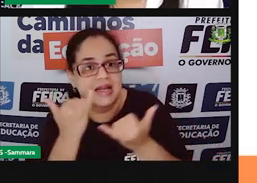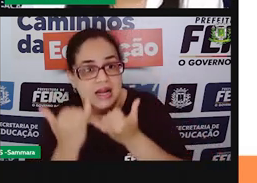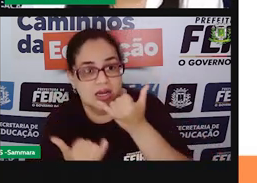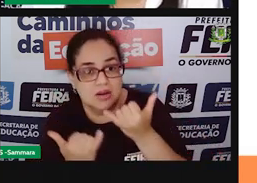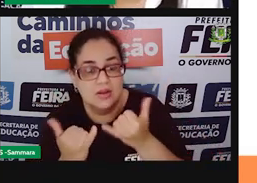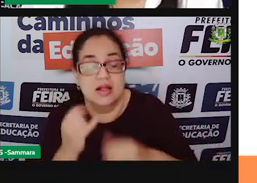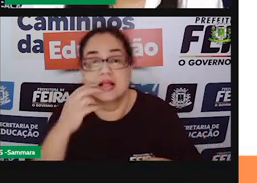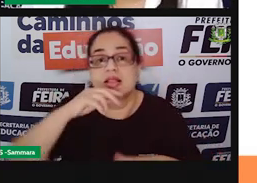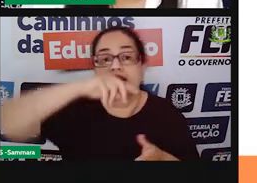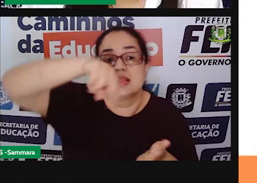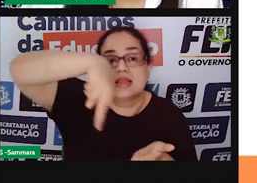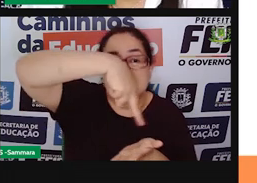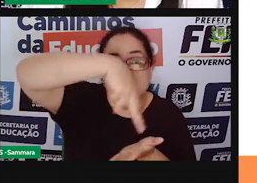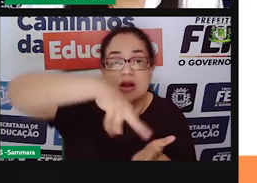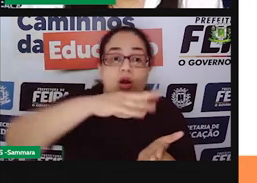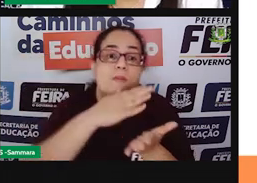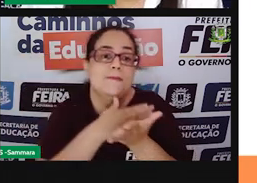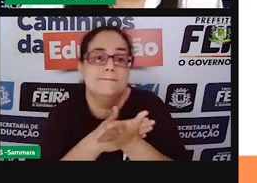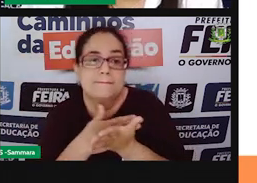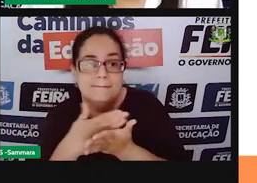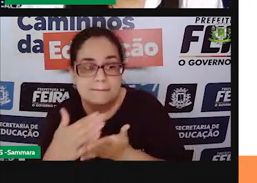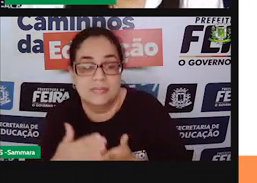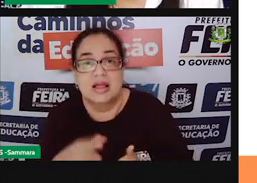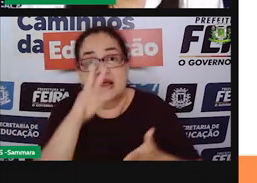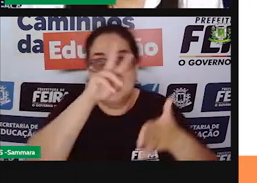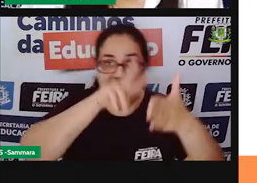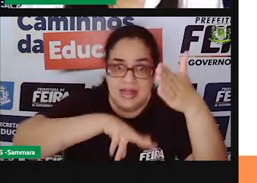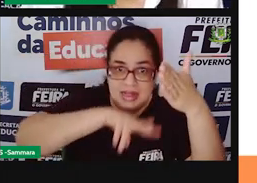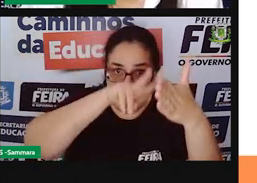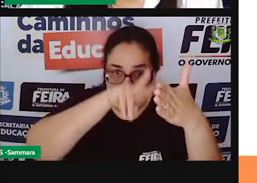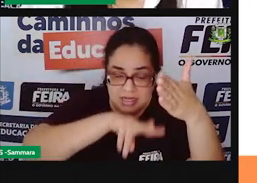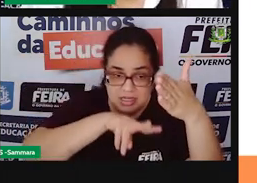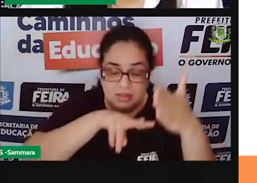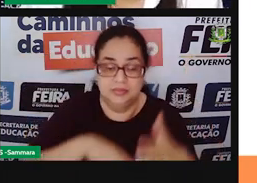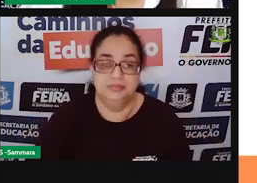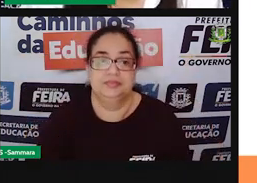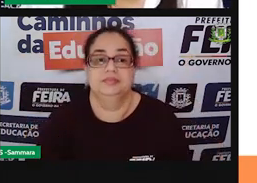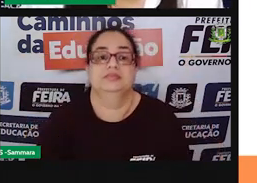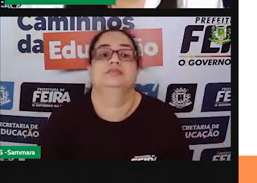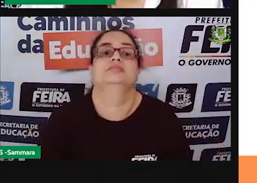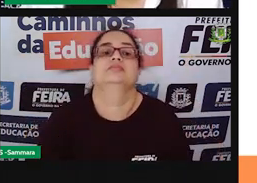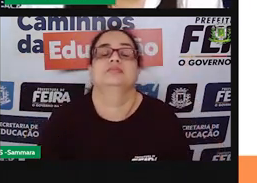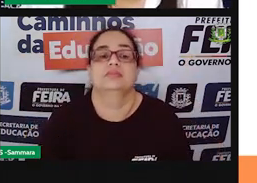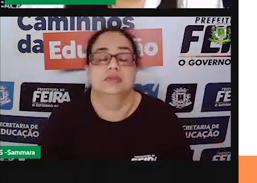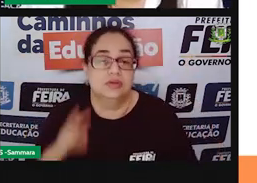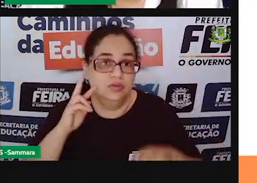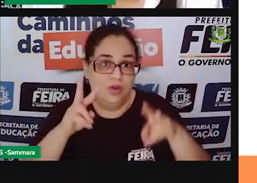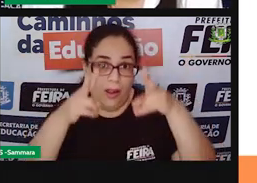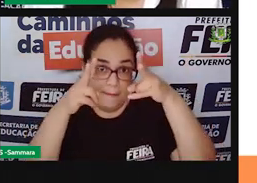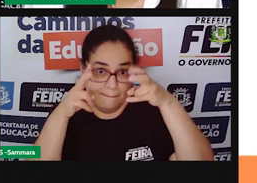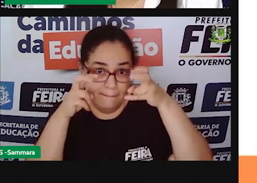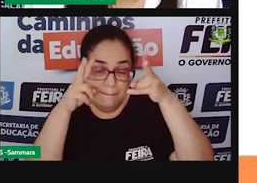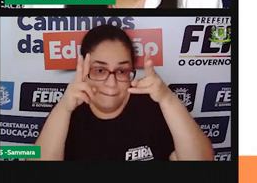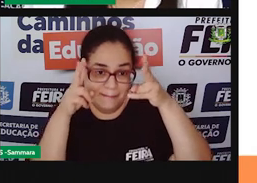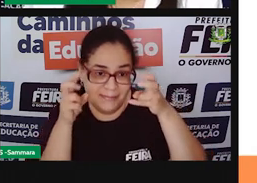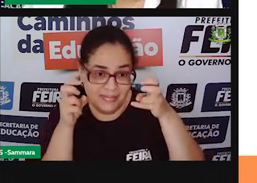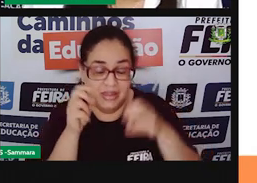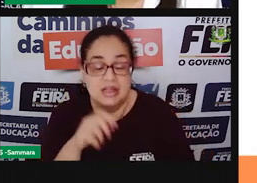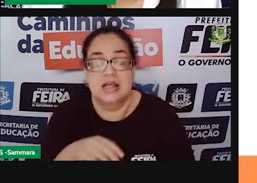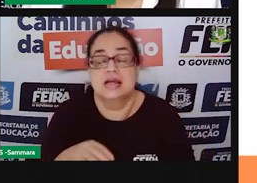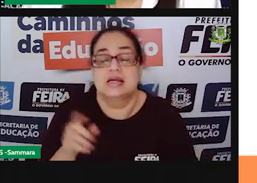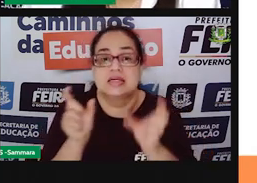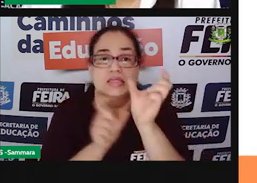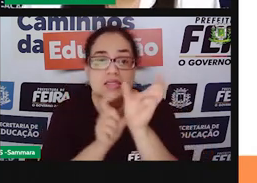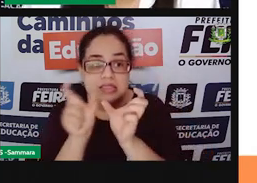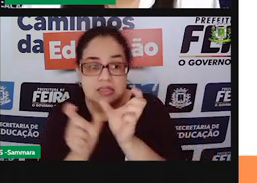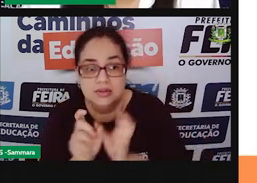brincaram, dançaram, comeram e leram. Então, a gente observa que a sílaba tônica,